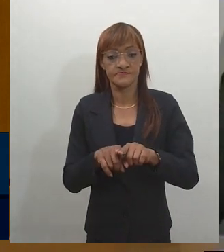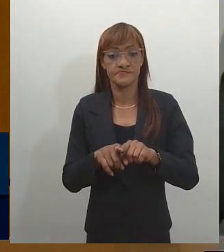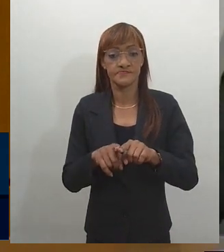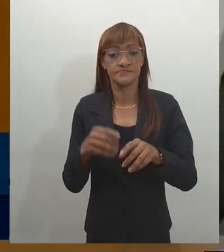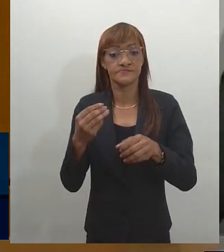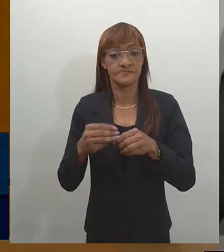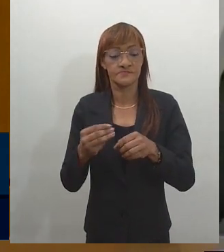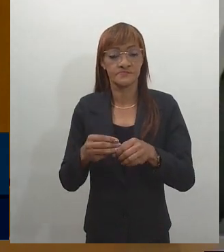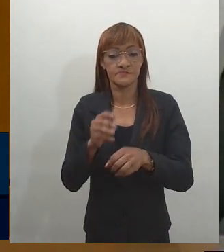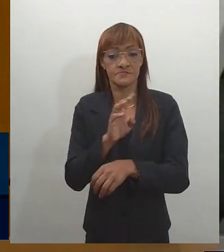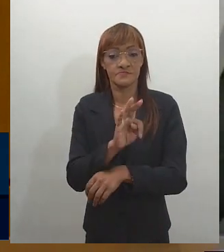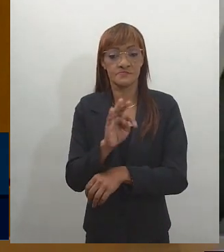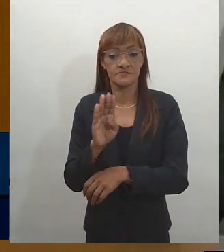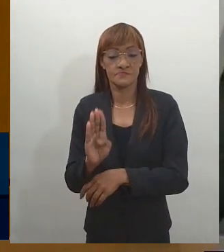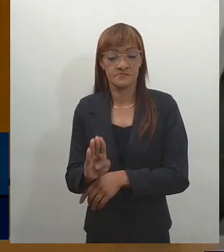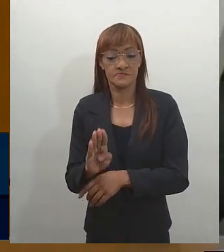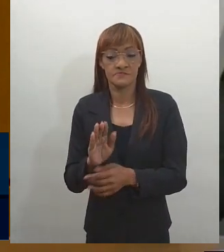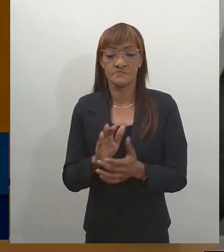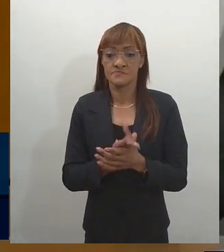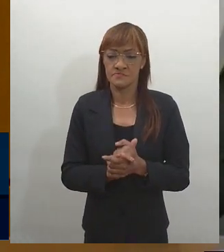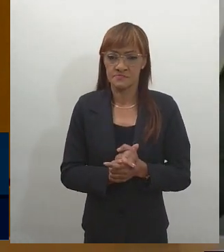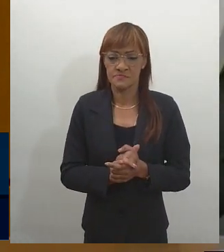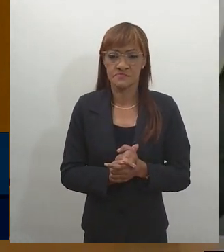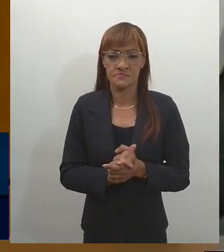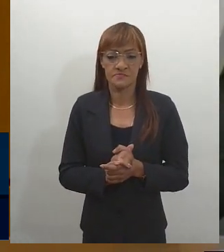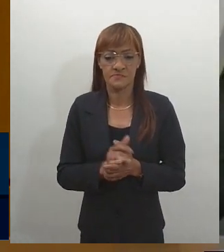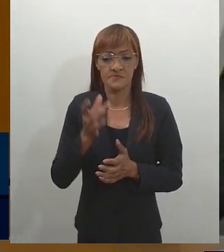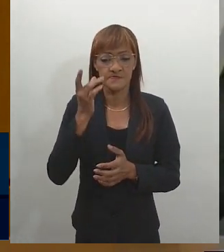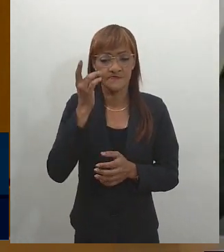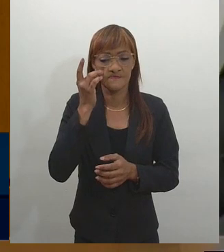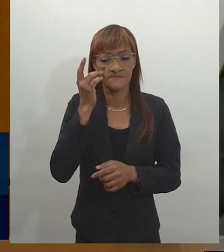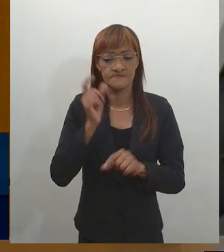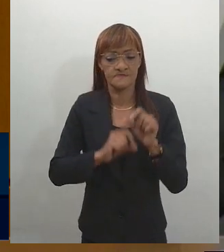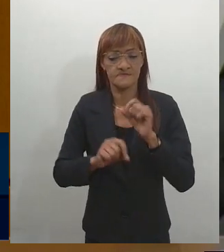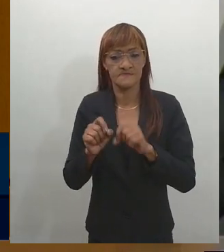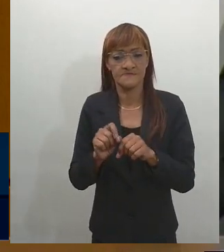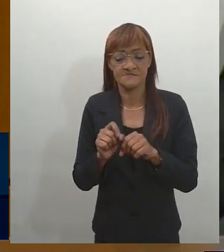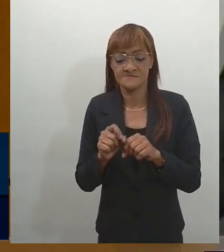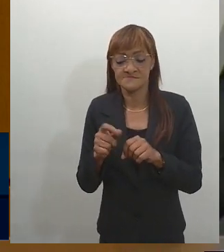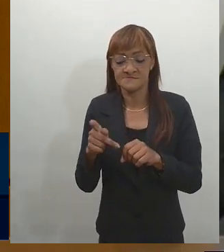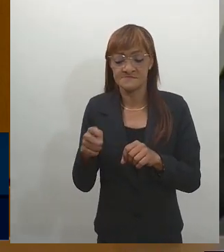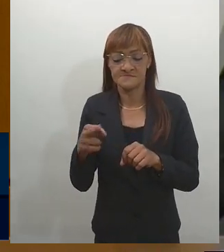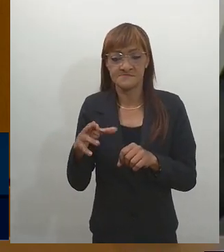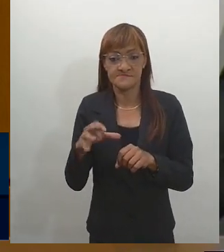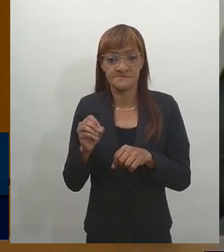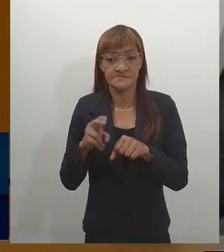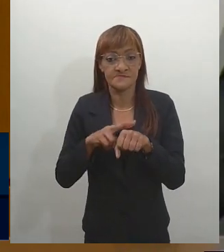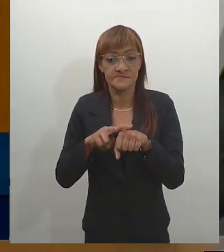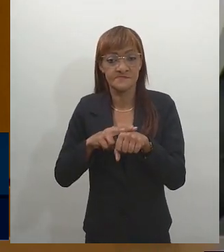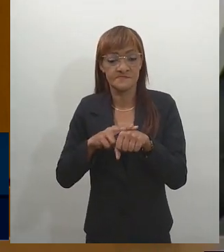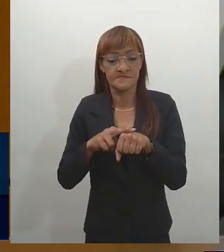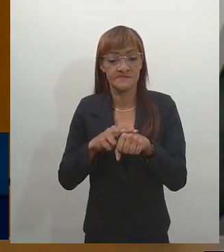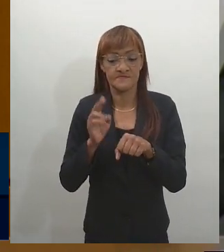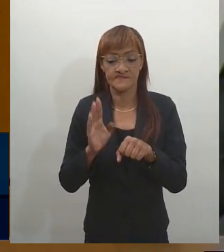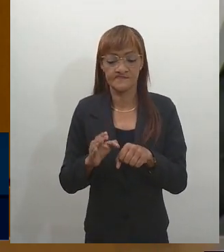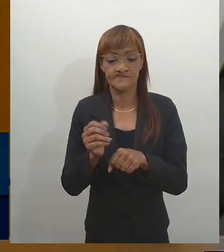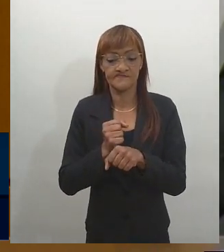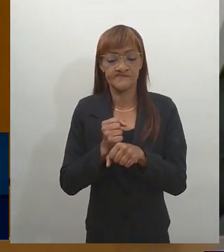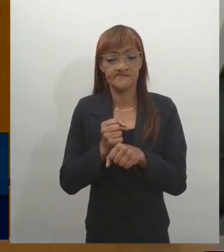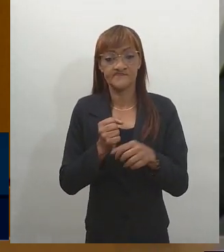fomos olhar a rodovia Tobias Barreto Poço Verde, que inclusive anos atrás tinha sido fechada por manifestantes